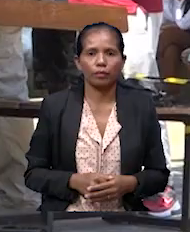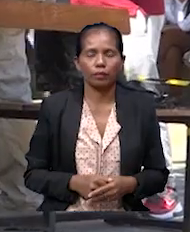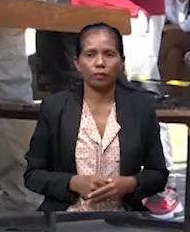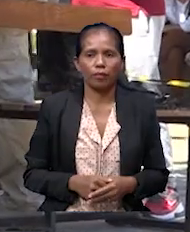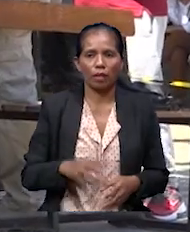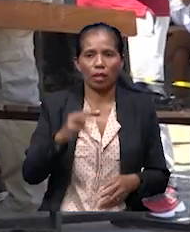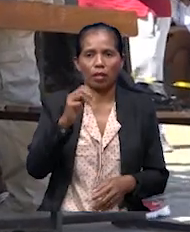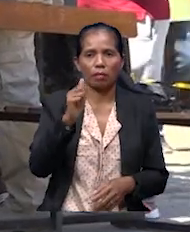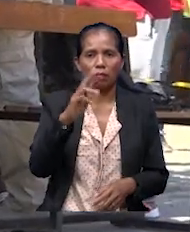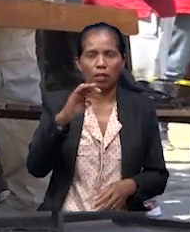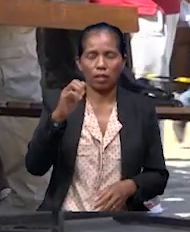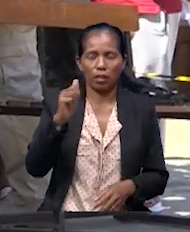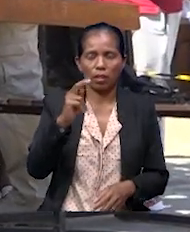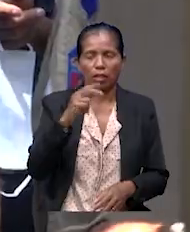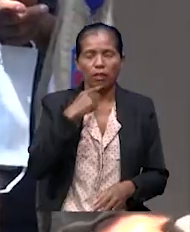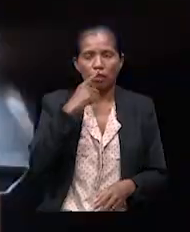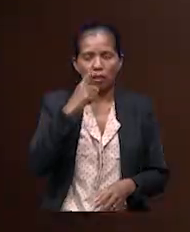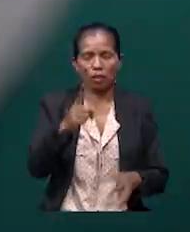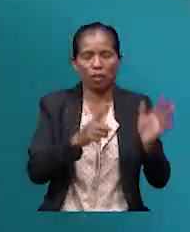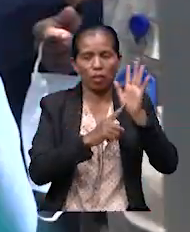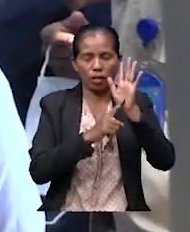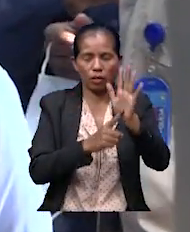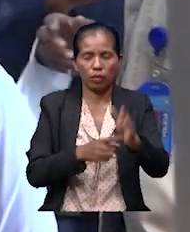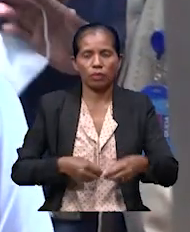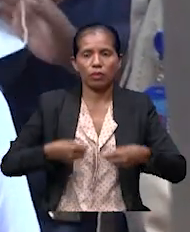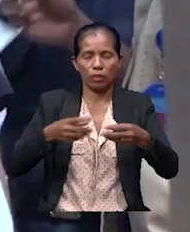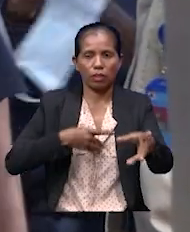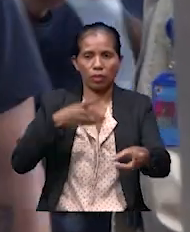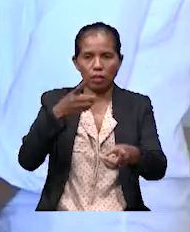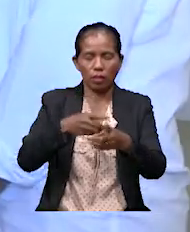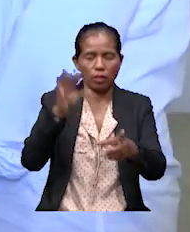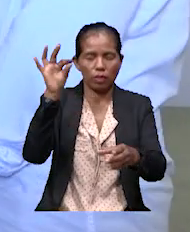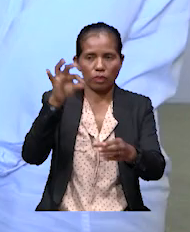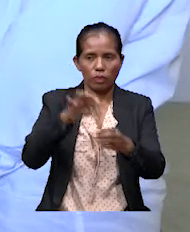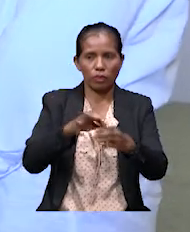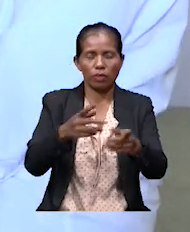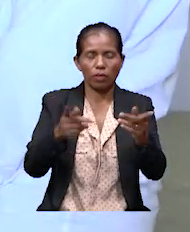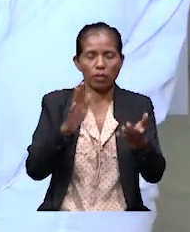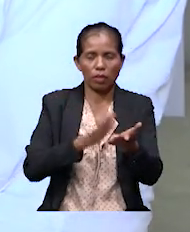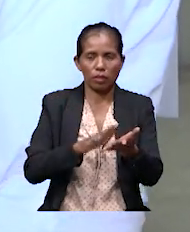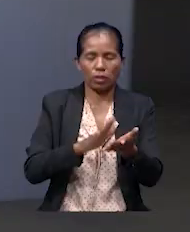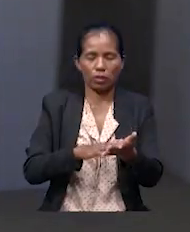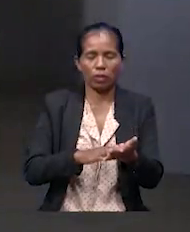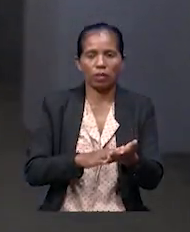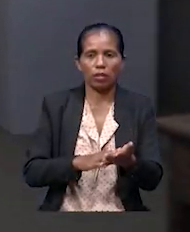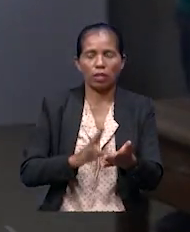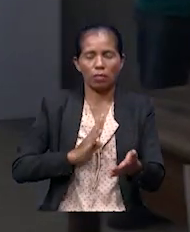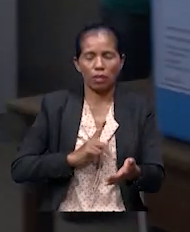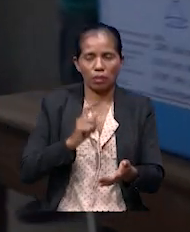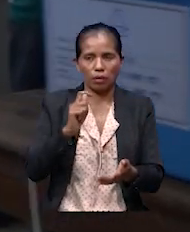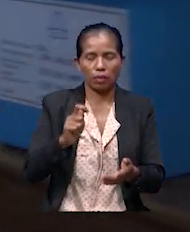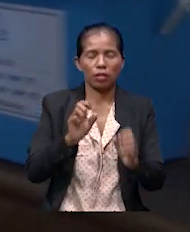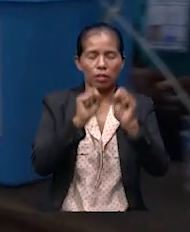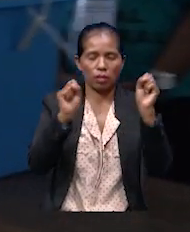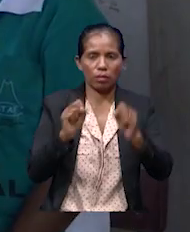Mariano Wassanami Sabino hatou assunto né, ao fenhezer sem direito voto e a centro votação, Escola Ensino Básico, Bairro Pité,